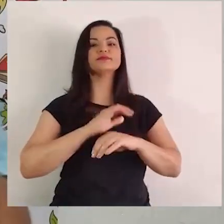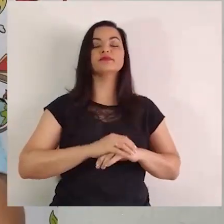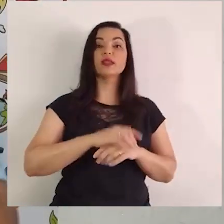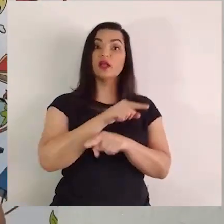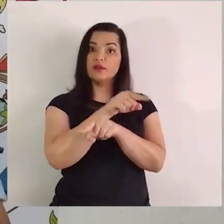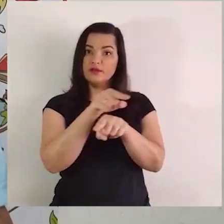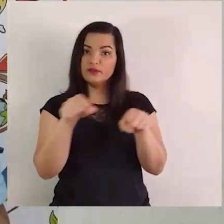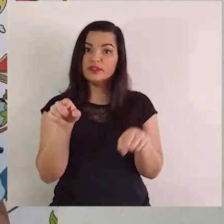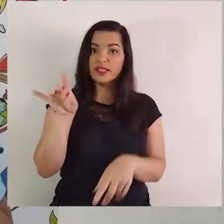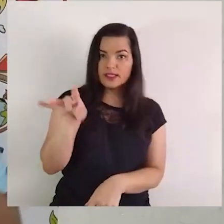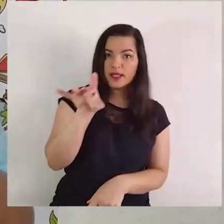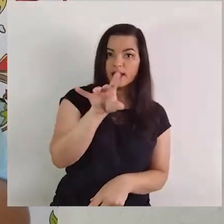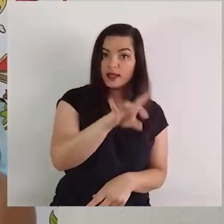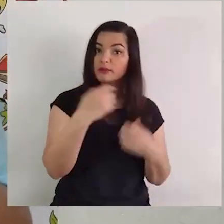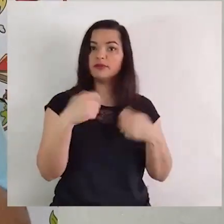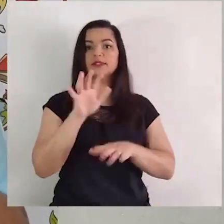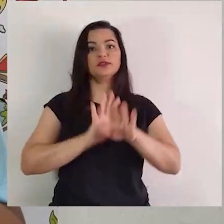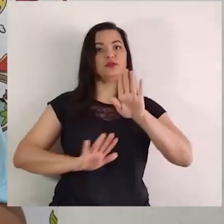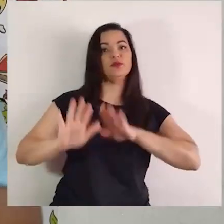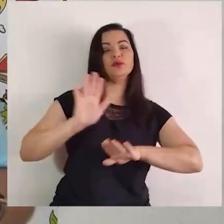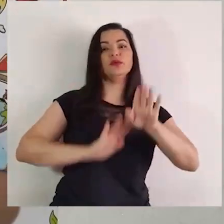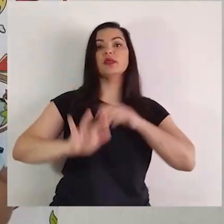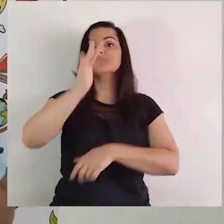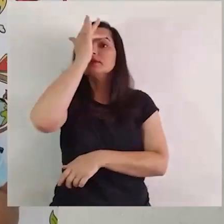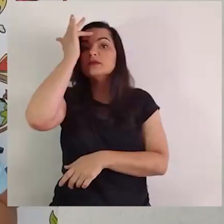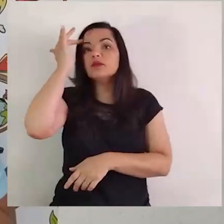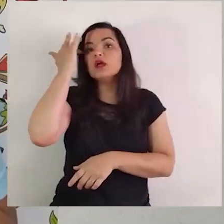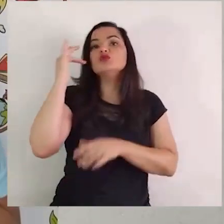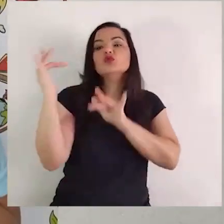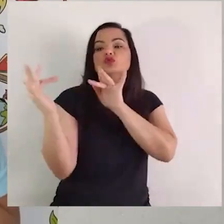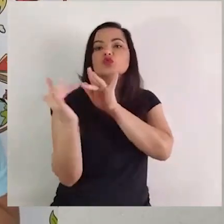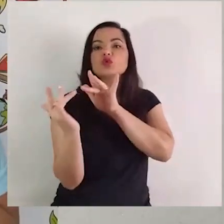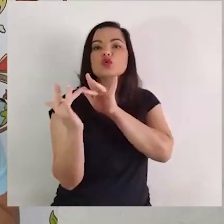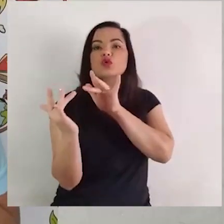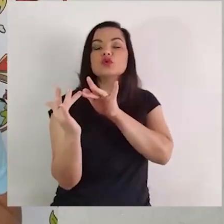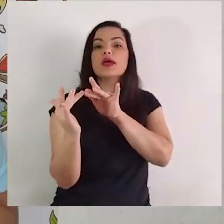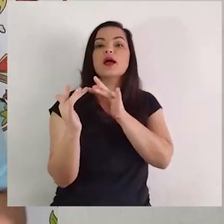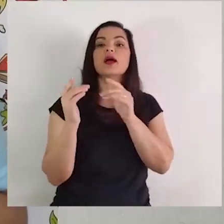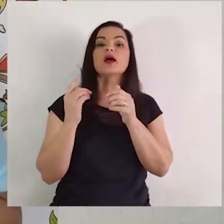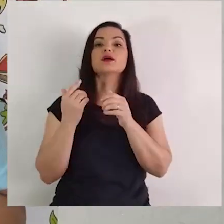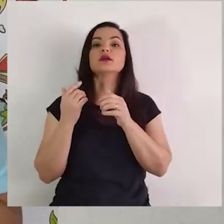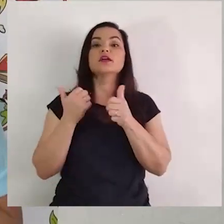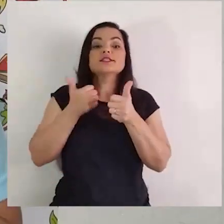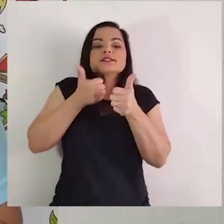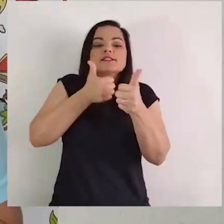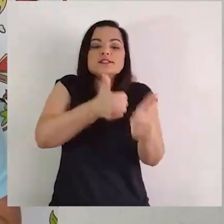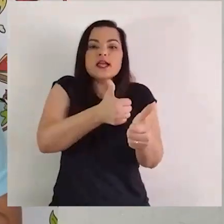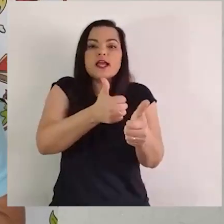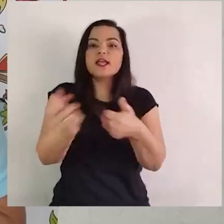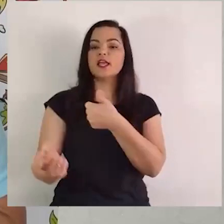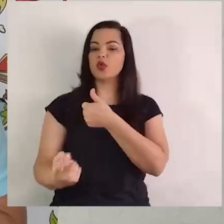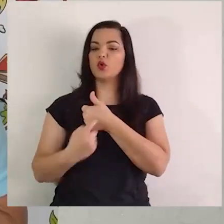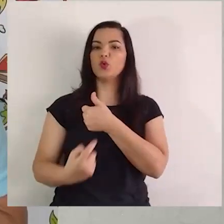Vocês, cada um de vocês, precisa ter cuidado com as pessoas que vocês seguem, com as pessoas que